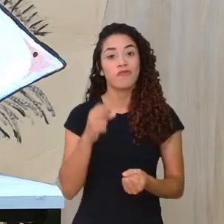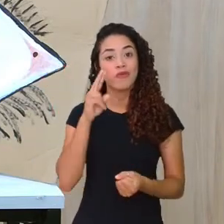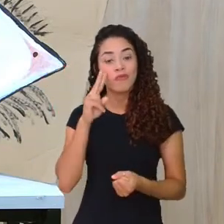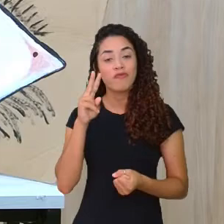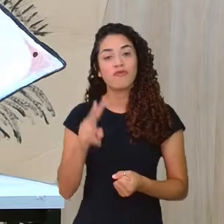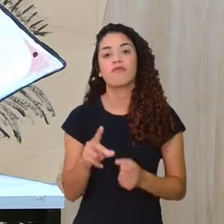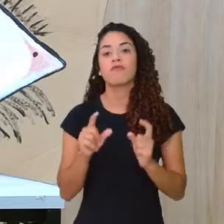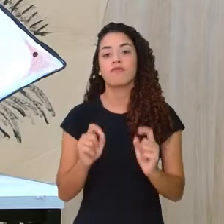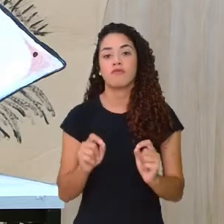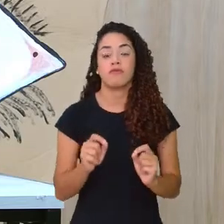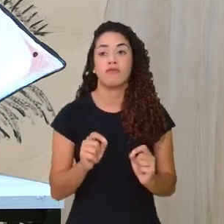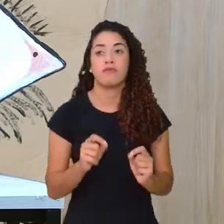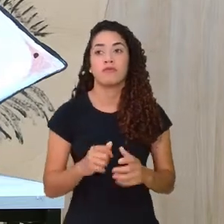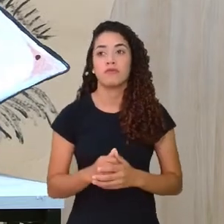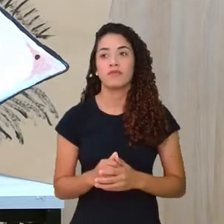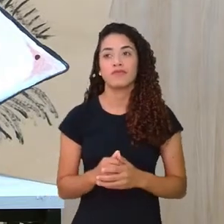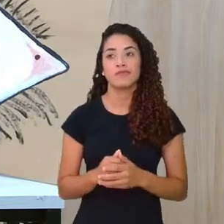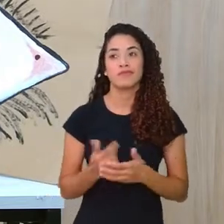questão do